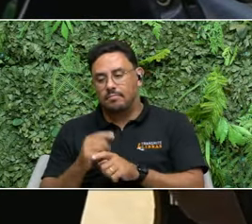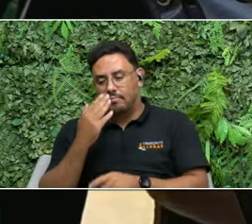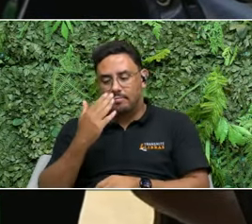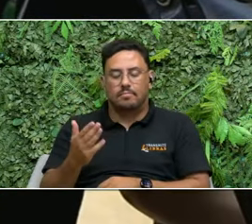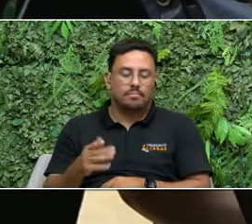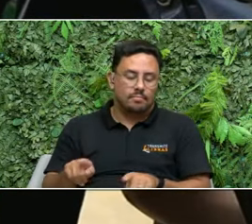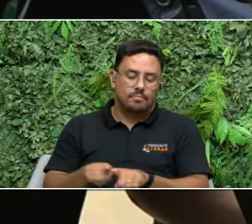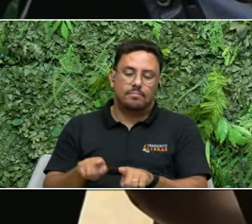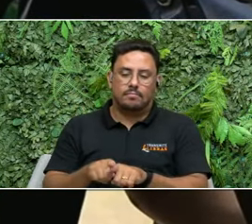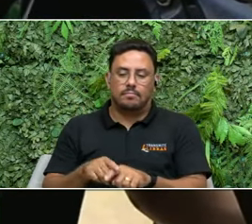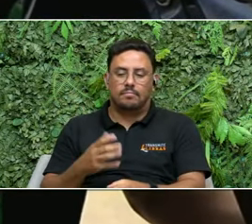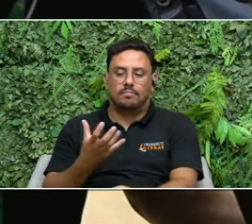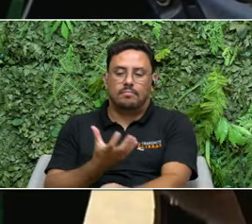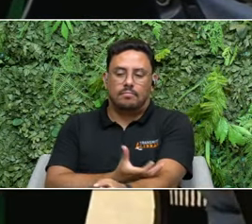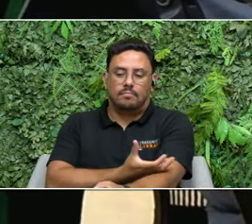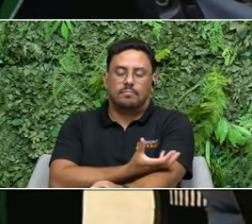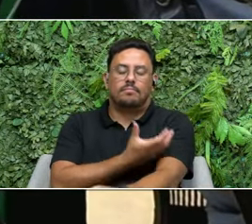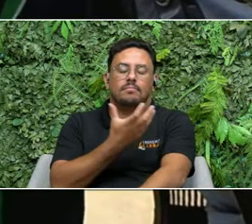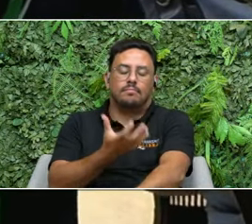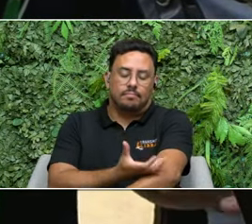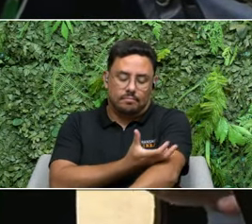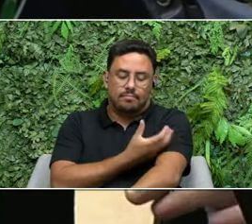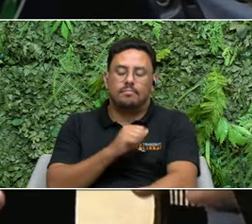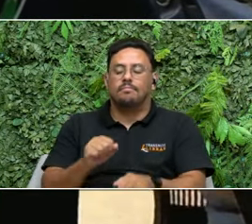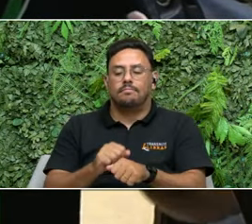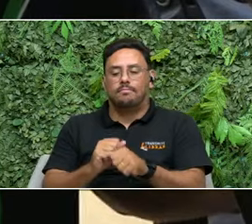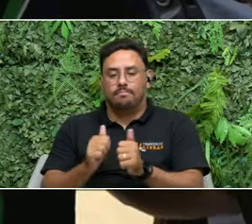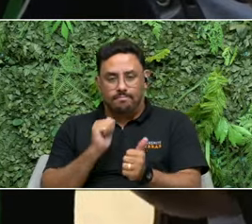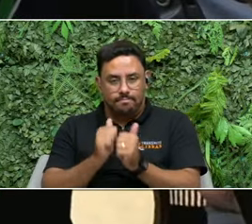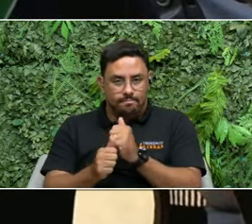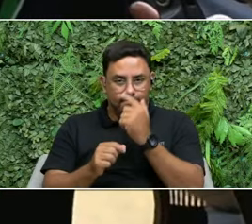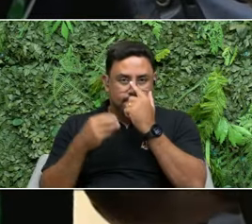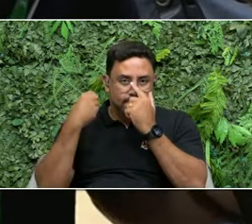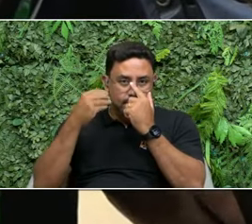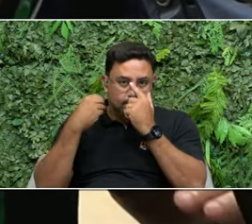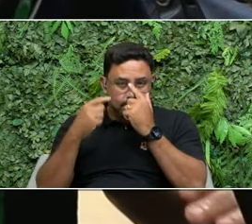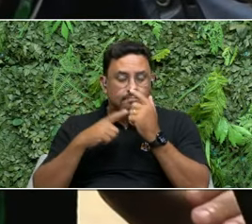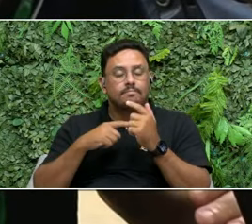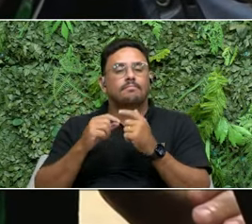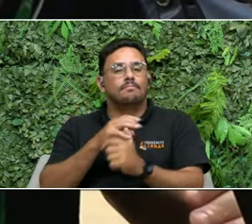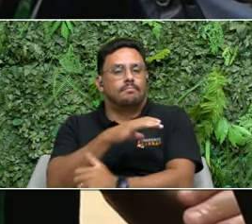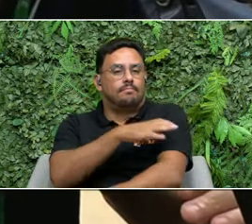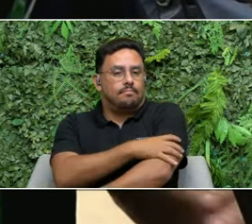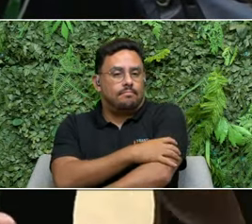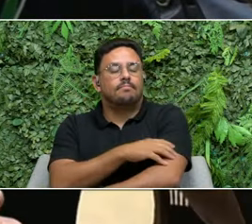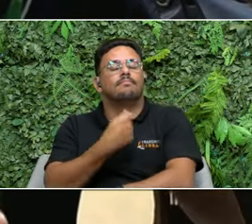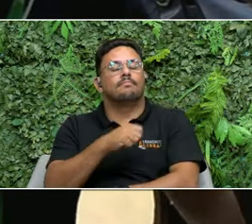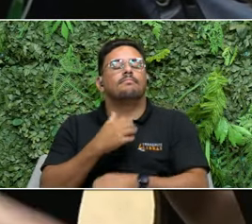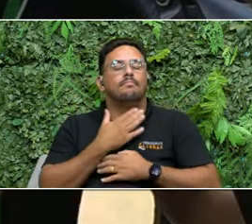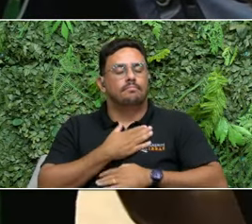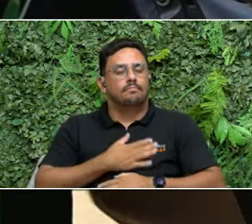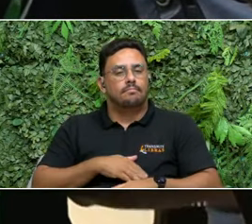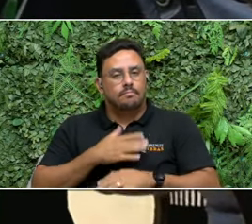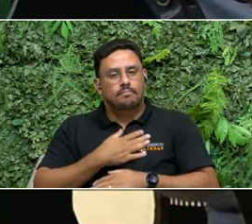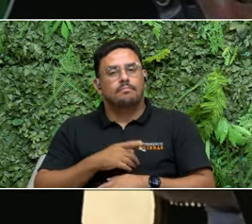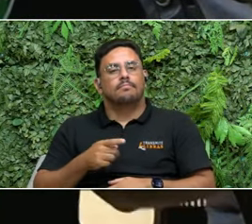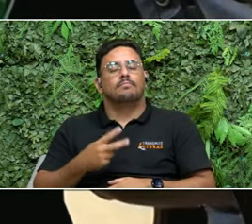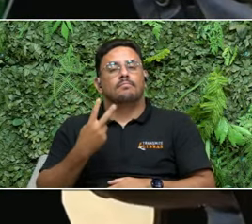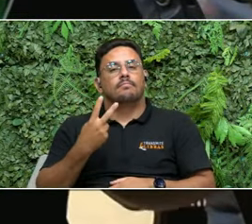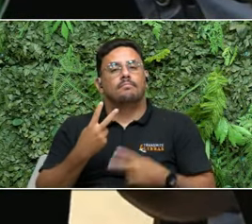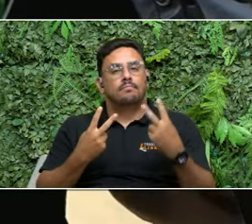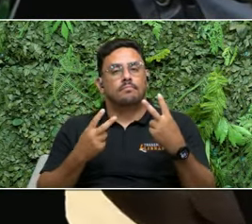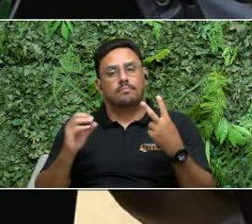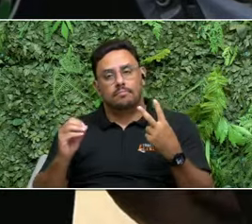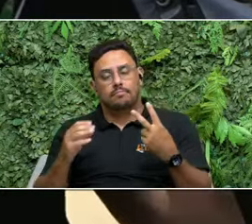uma desestabilizada emocionalmente também então ele ele como jogador experiente e capitão tem que manter a calma pô ganha de 2 a 0 ele tava reclamando para